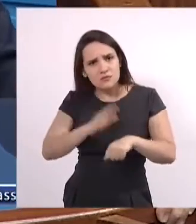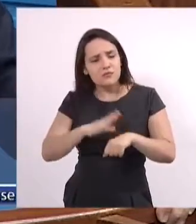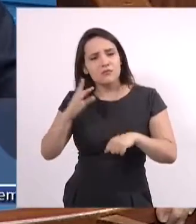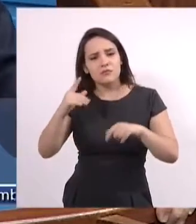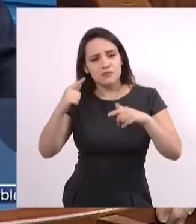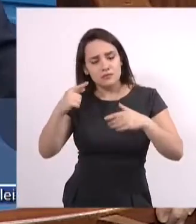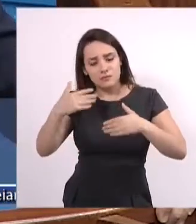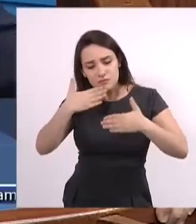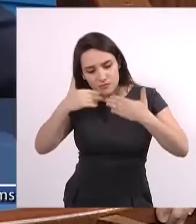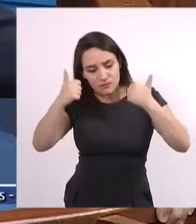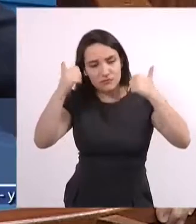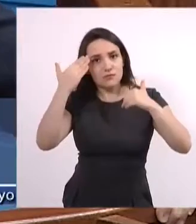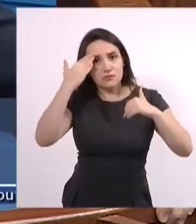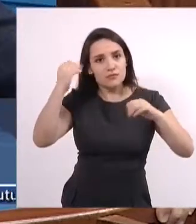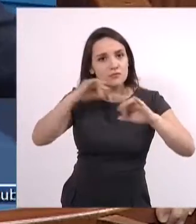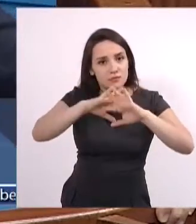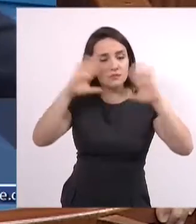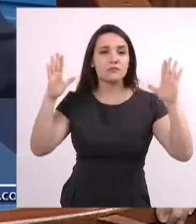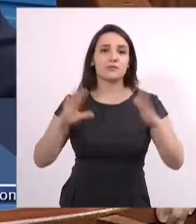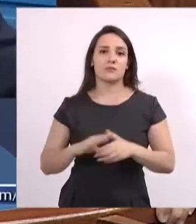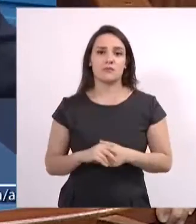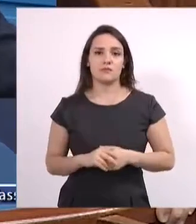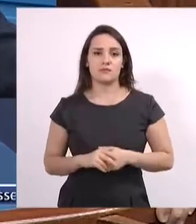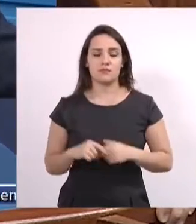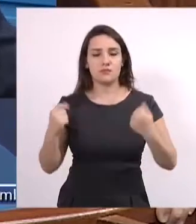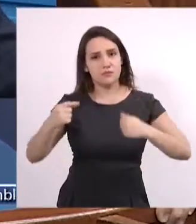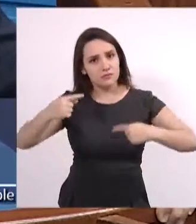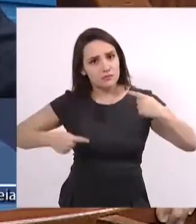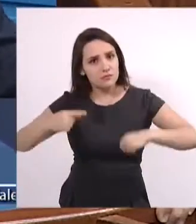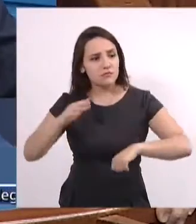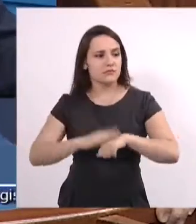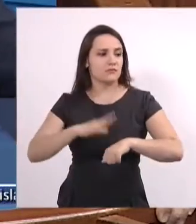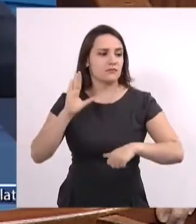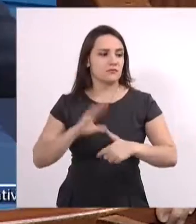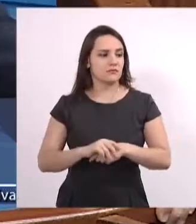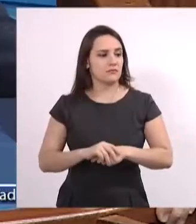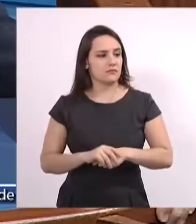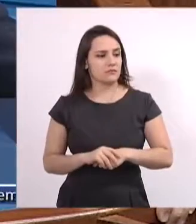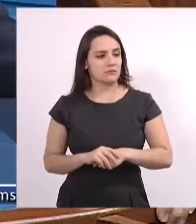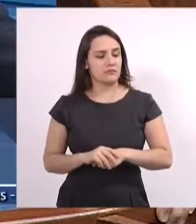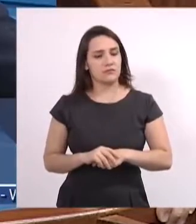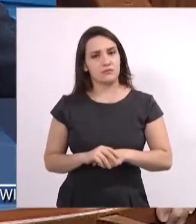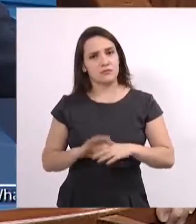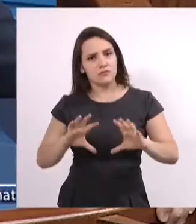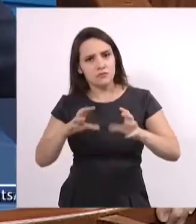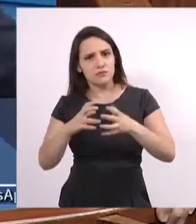os processos? Discutir com a classe médica,